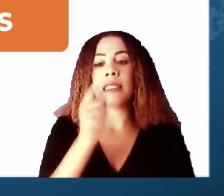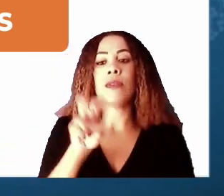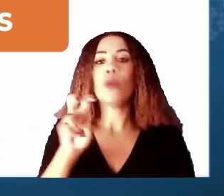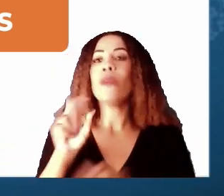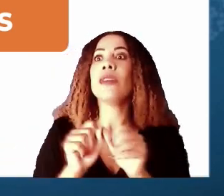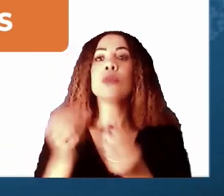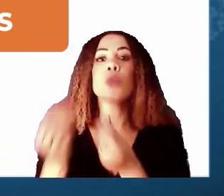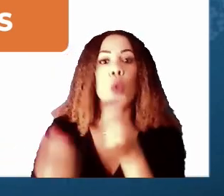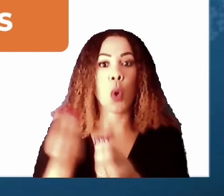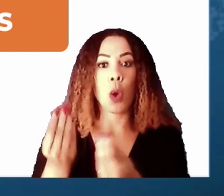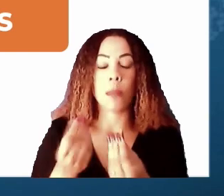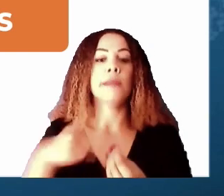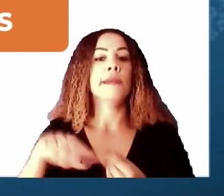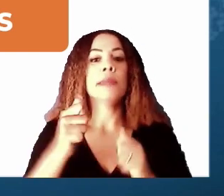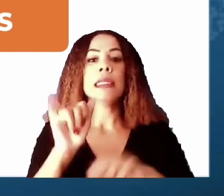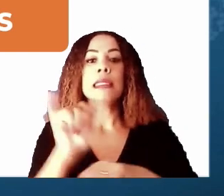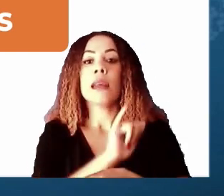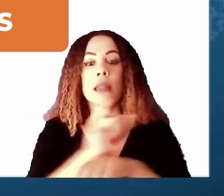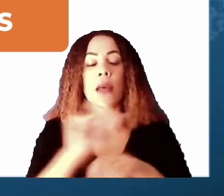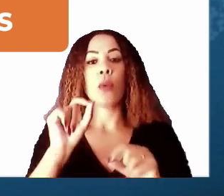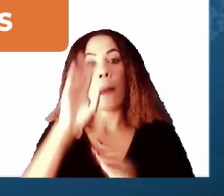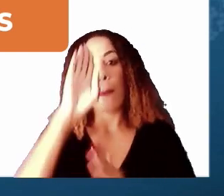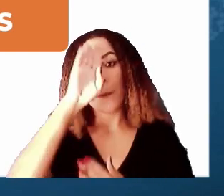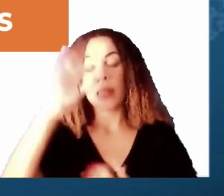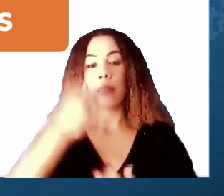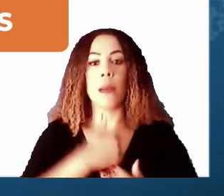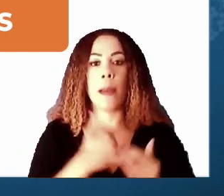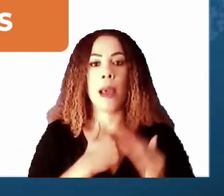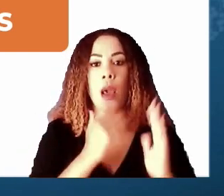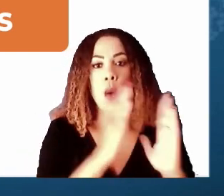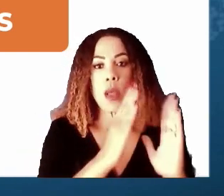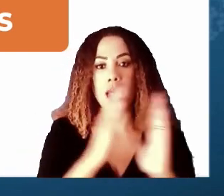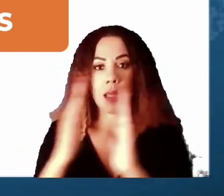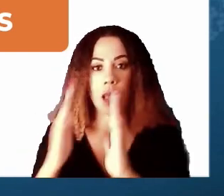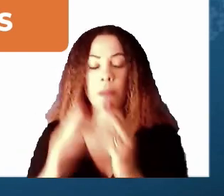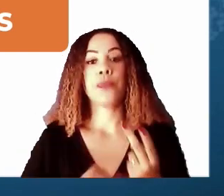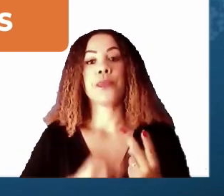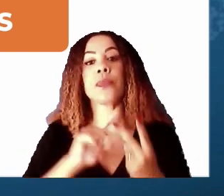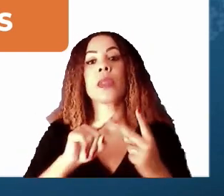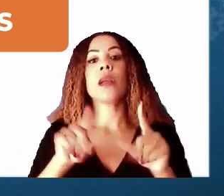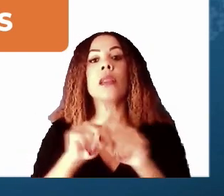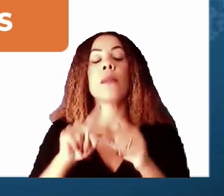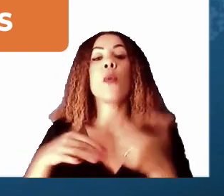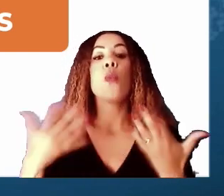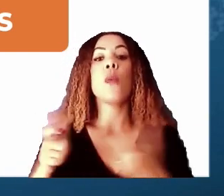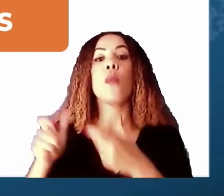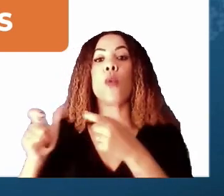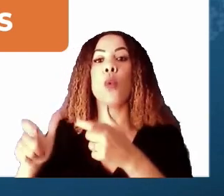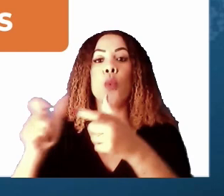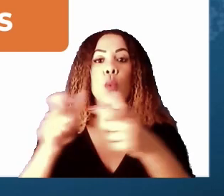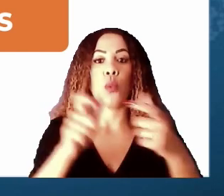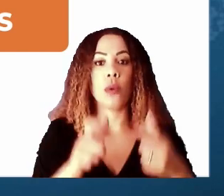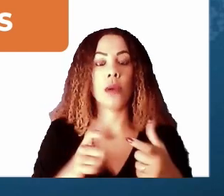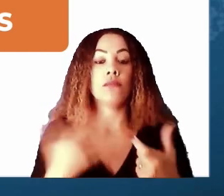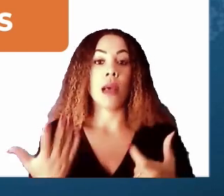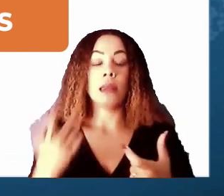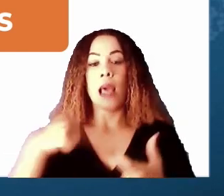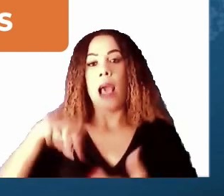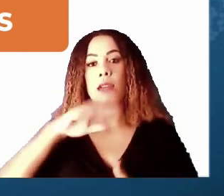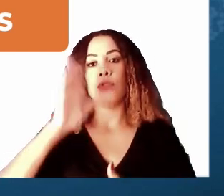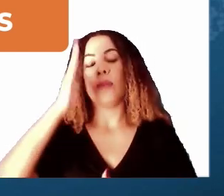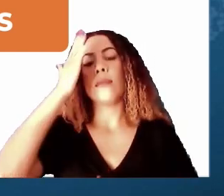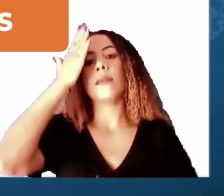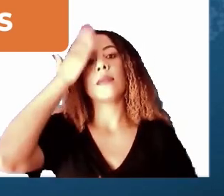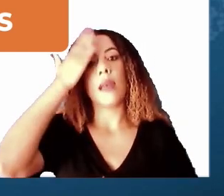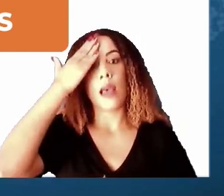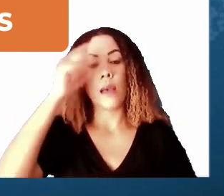faixa etária e tinha que priorizar alguns territórios. E qual território? E veja, a gente já sabia, essa vacina não iria controlar, ela